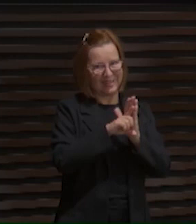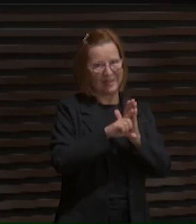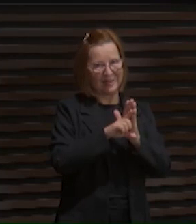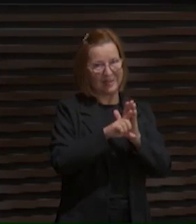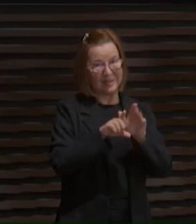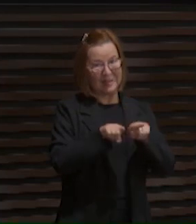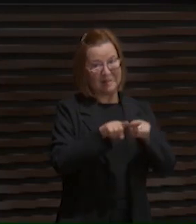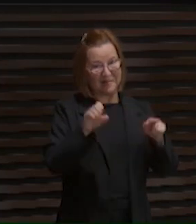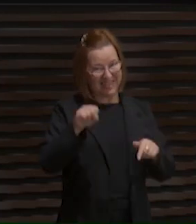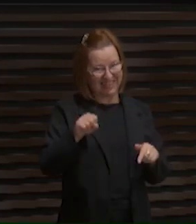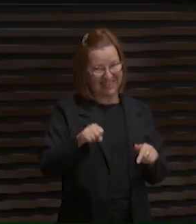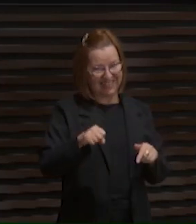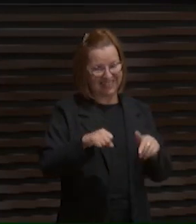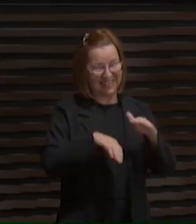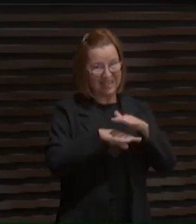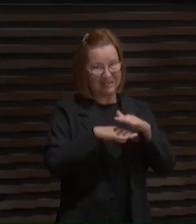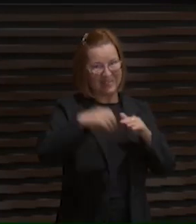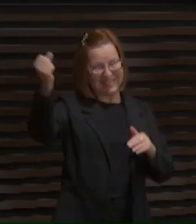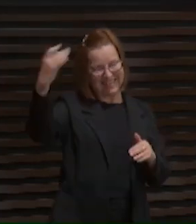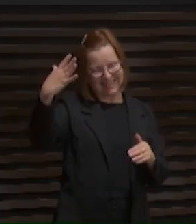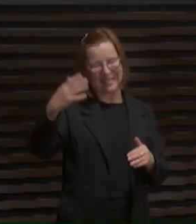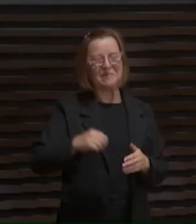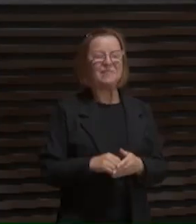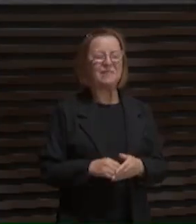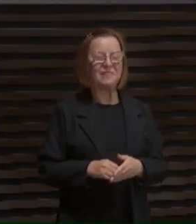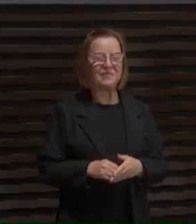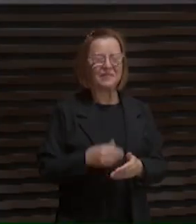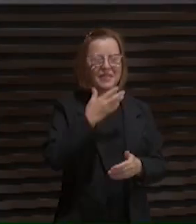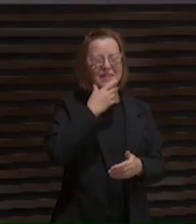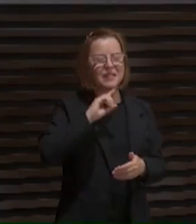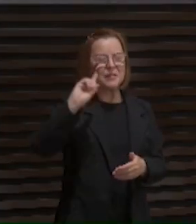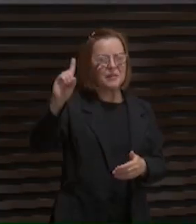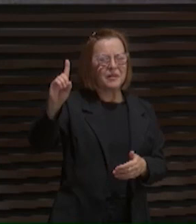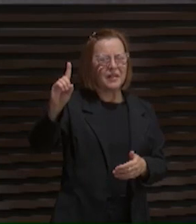da graça. Pai,